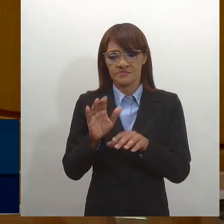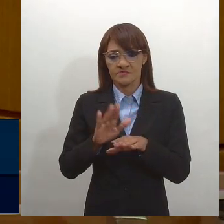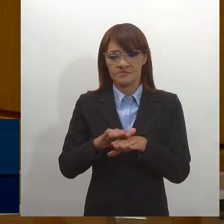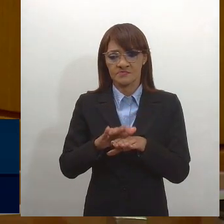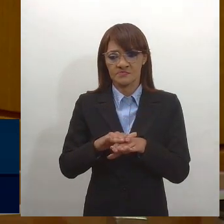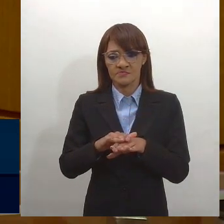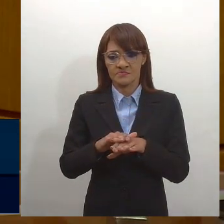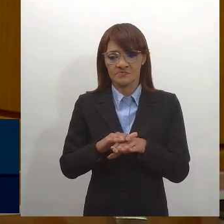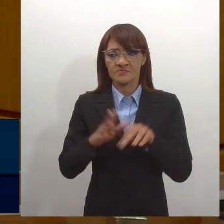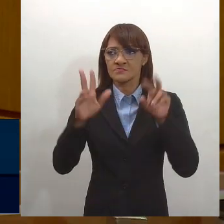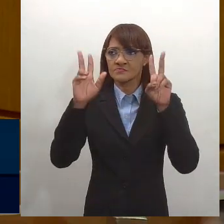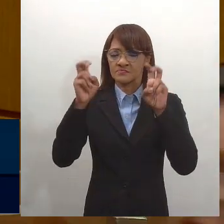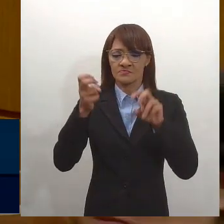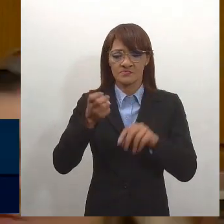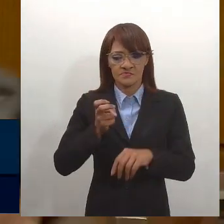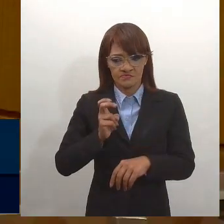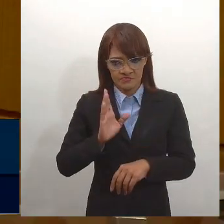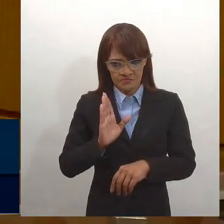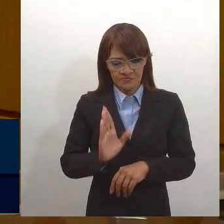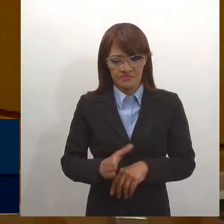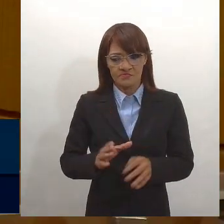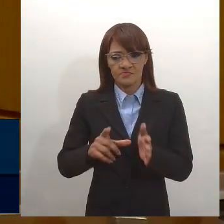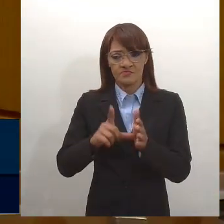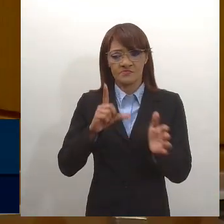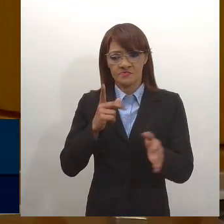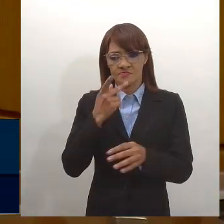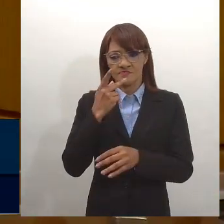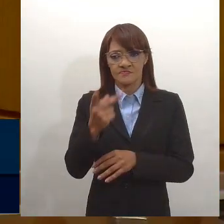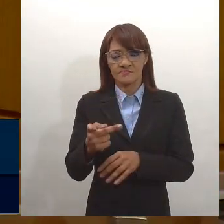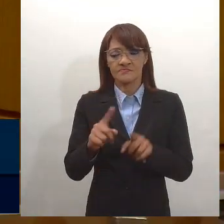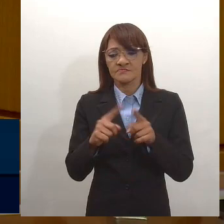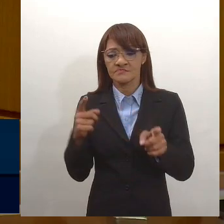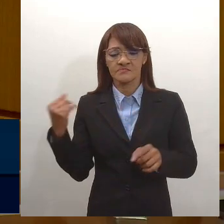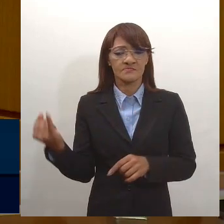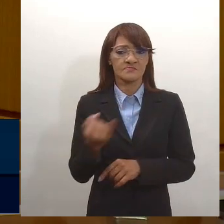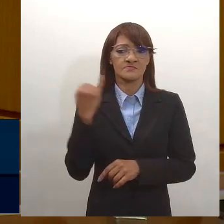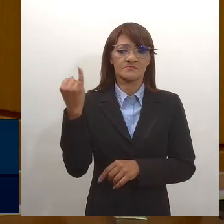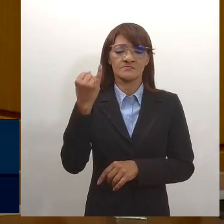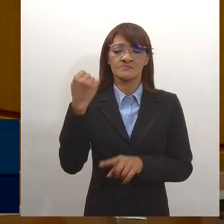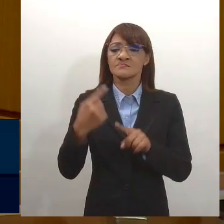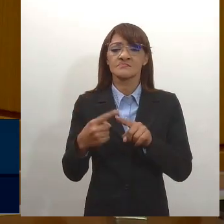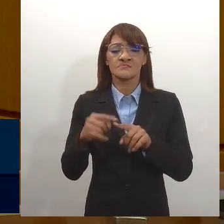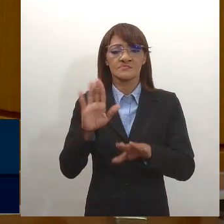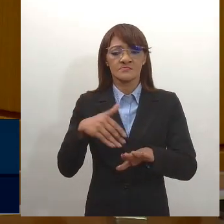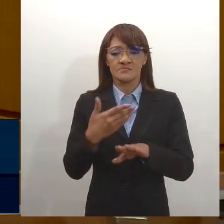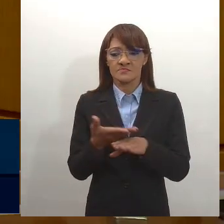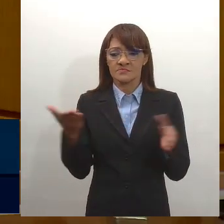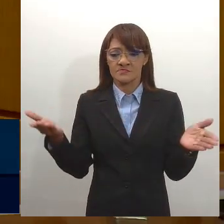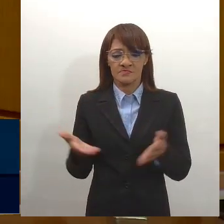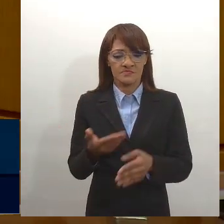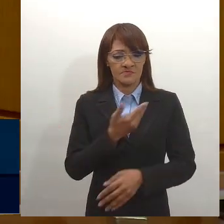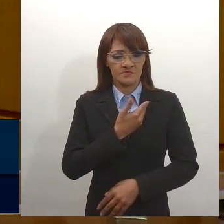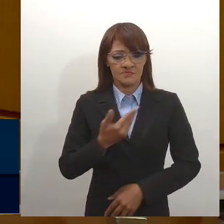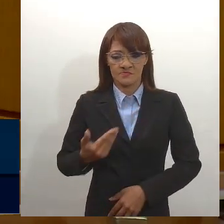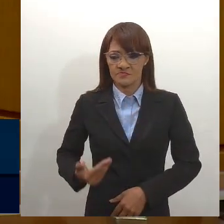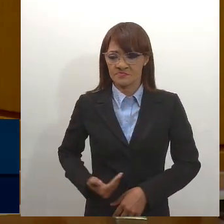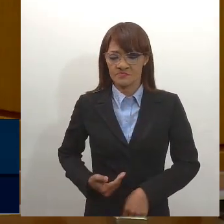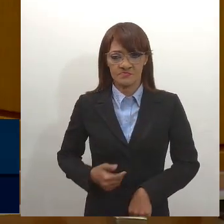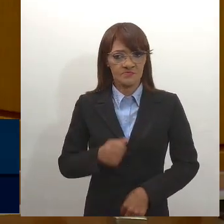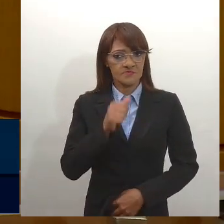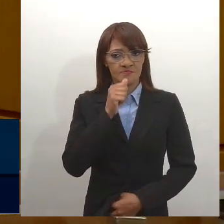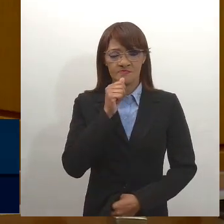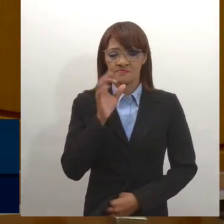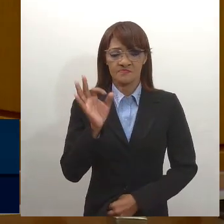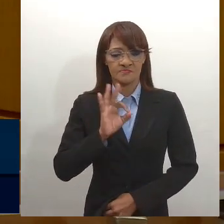aqui, mas é que é muito importante, porque até agora o governo do estado não se mexeu para resolver um problema